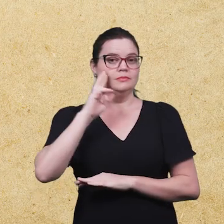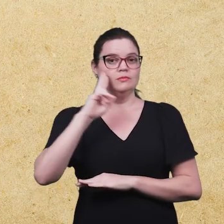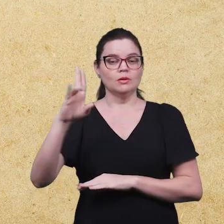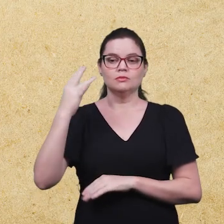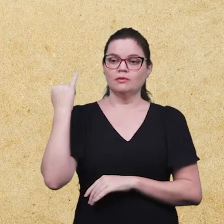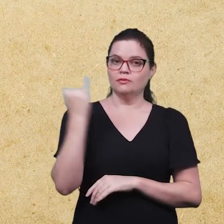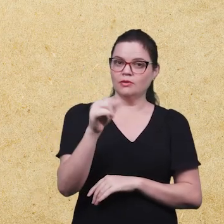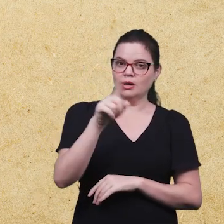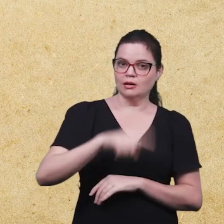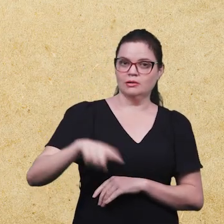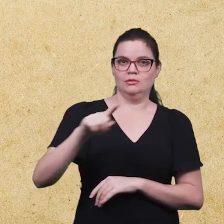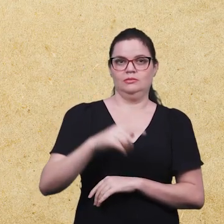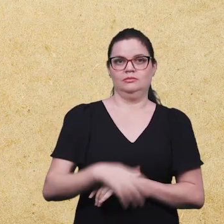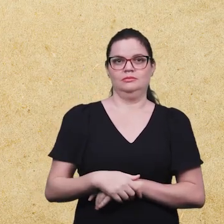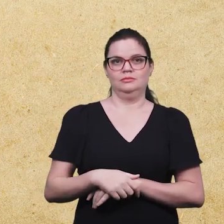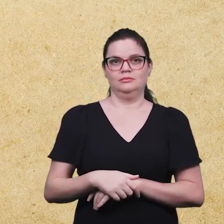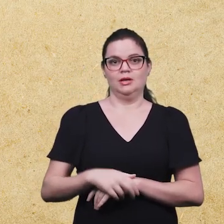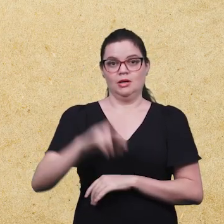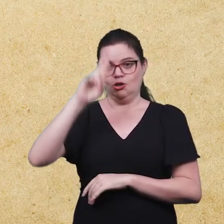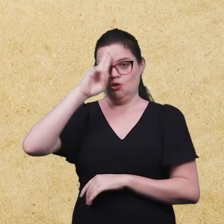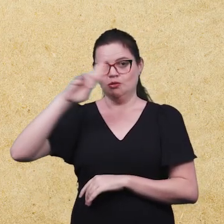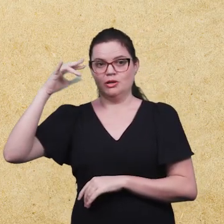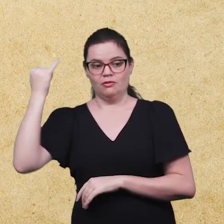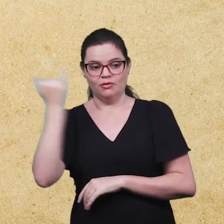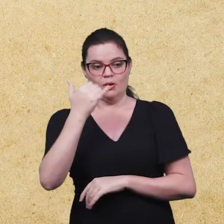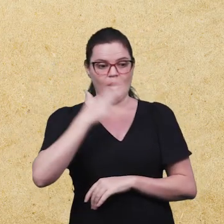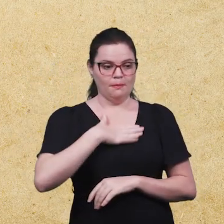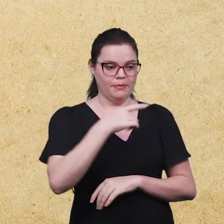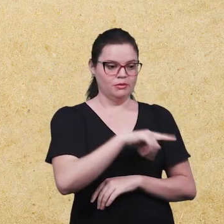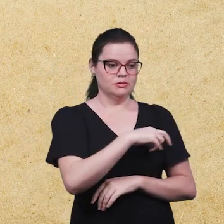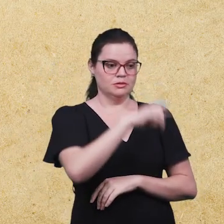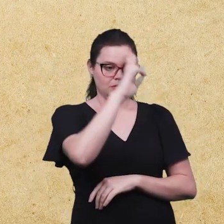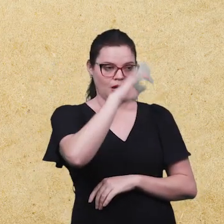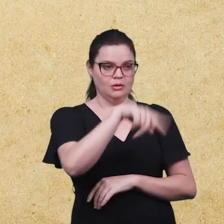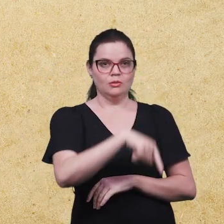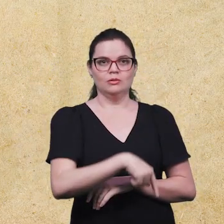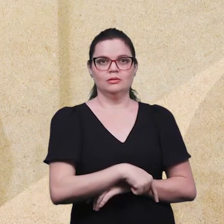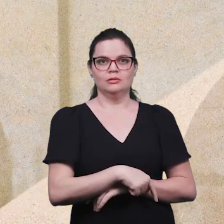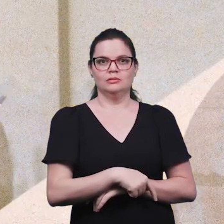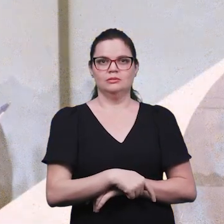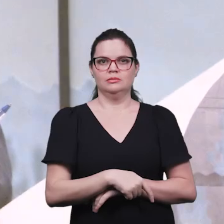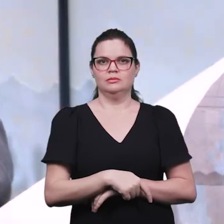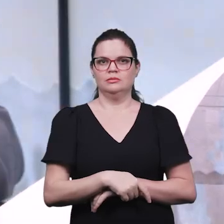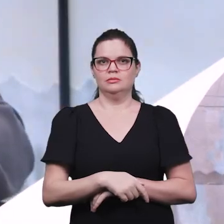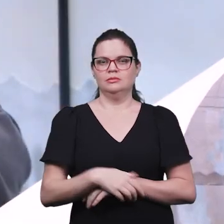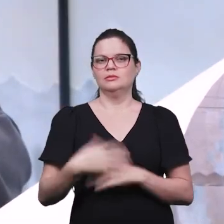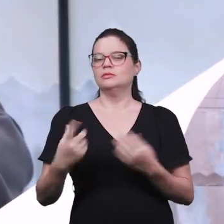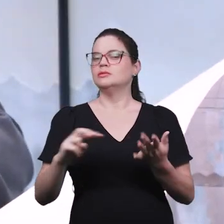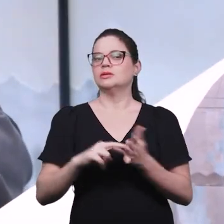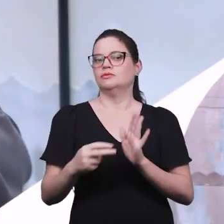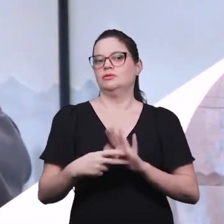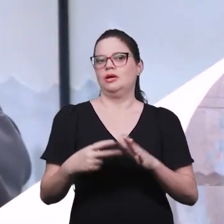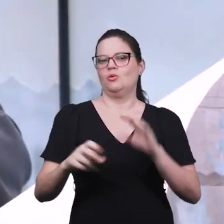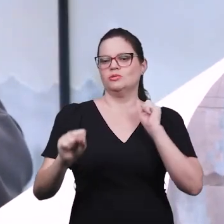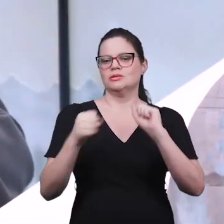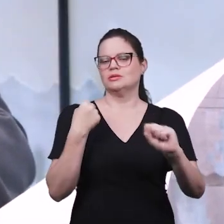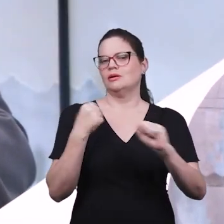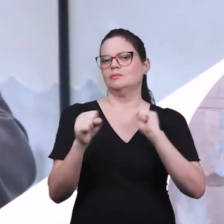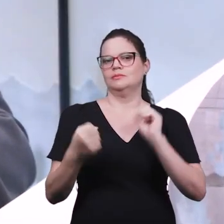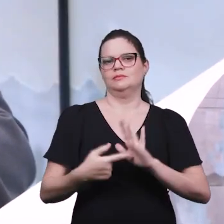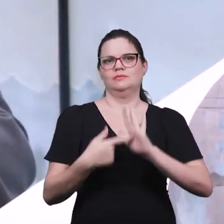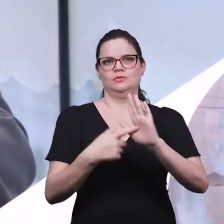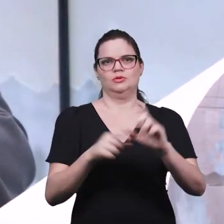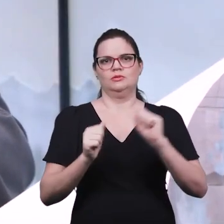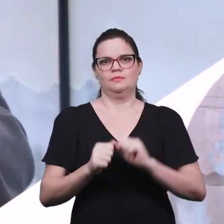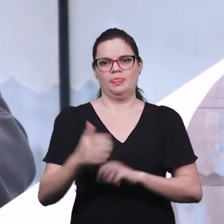disse o Senhor ao meu Senhor. Não pode ser isso. Disse o Senhor ao meu Senhor. Então, o salmista está